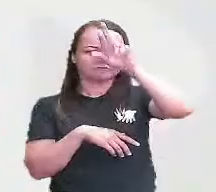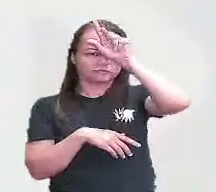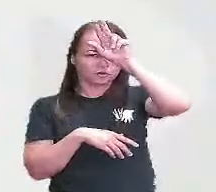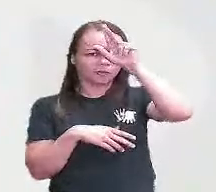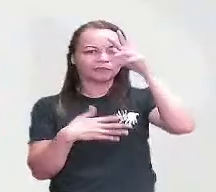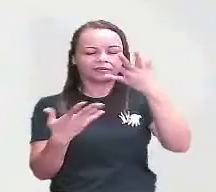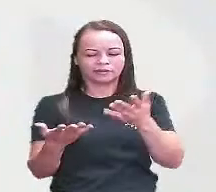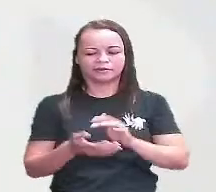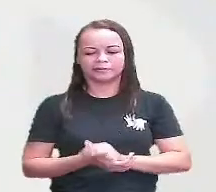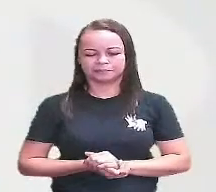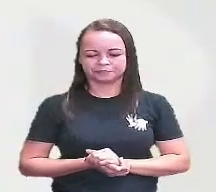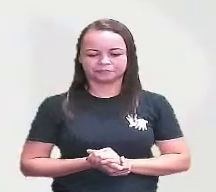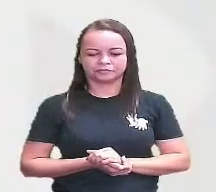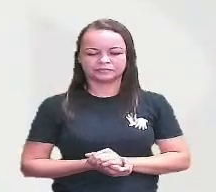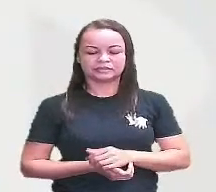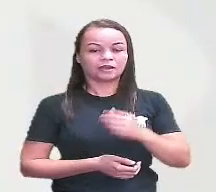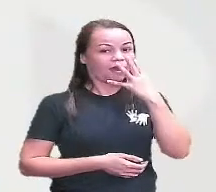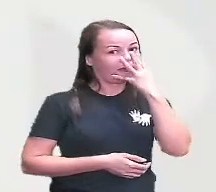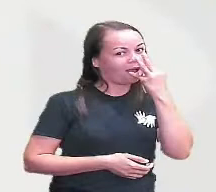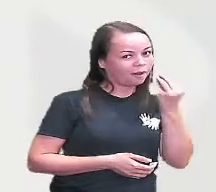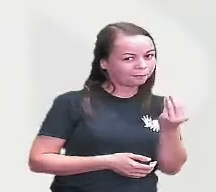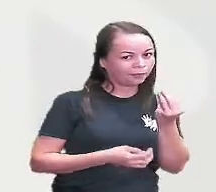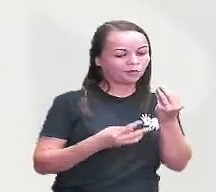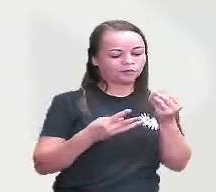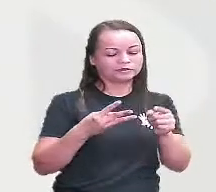a Raposa e as Uvas,